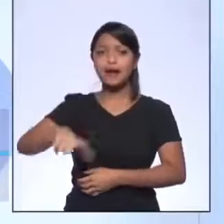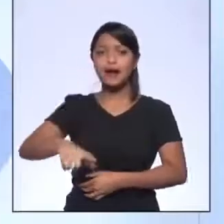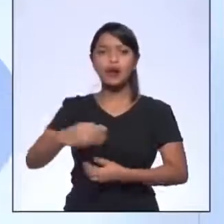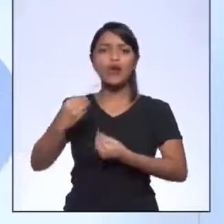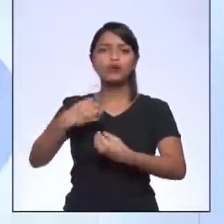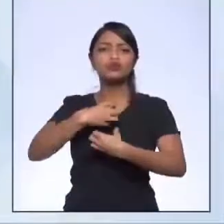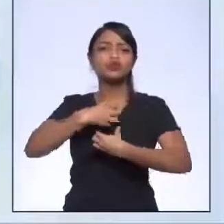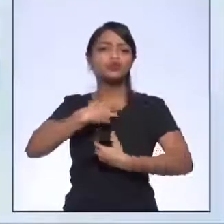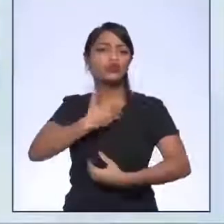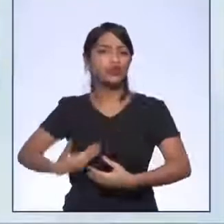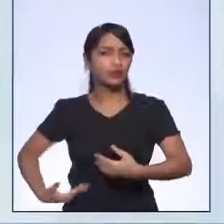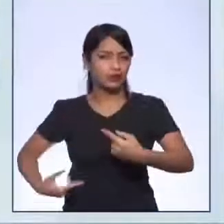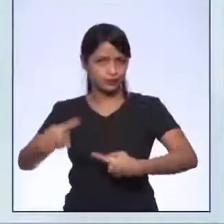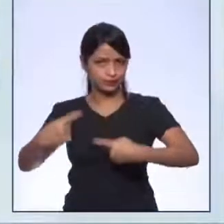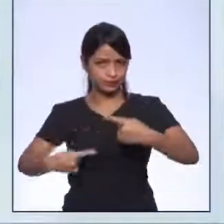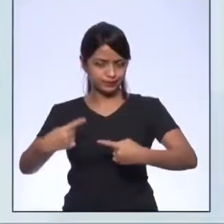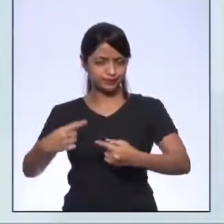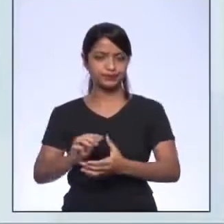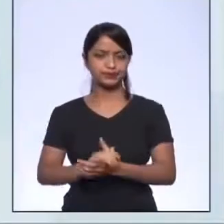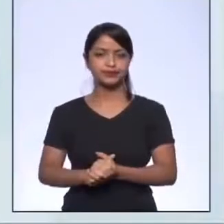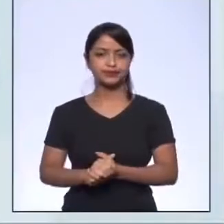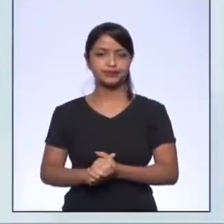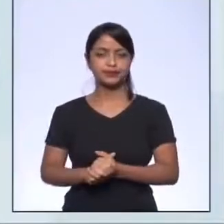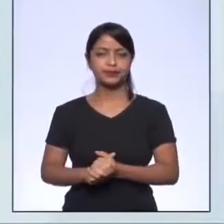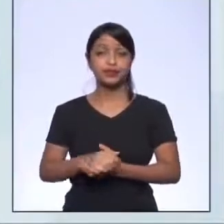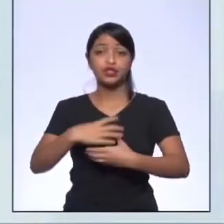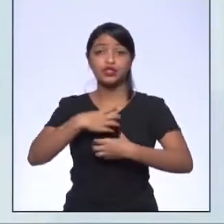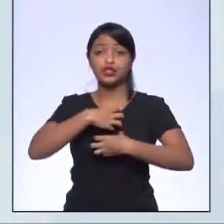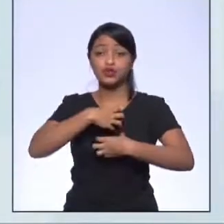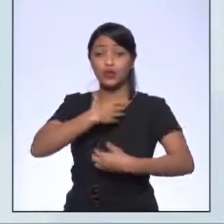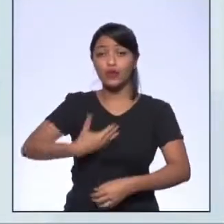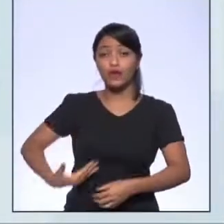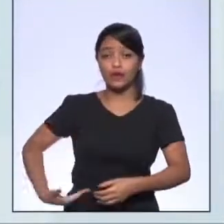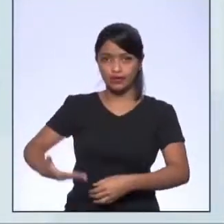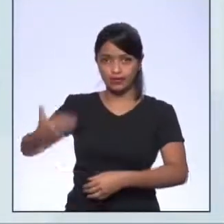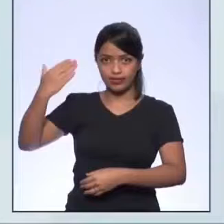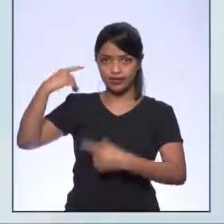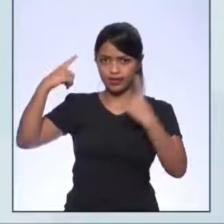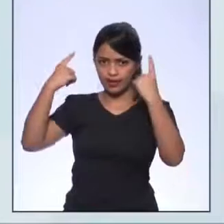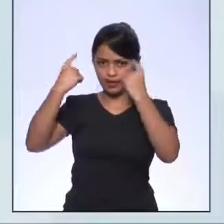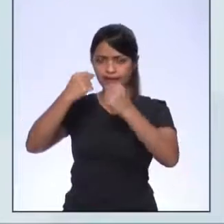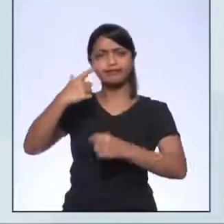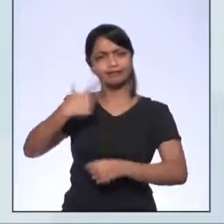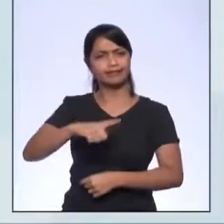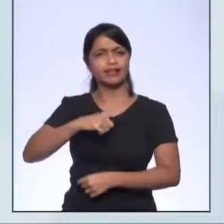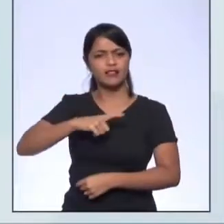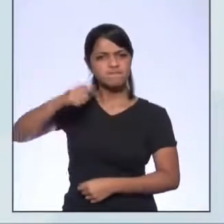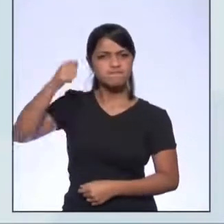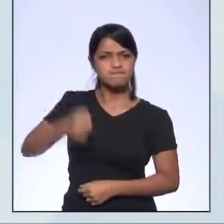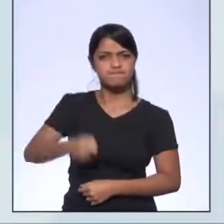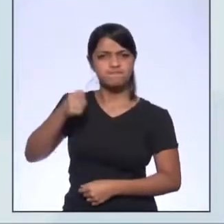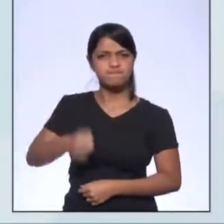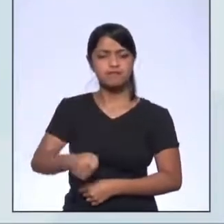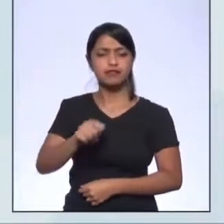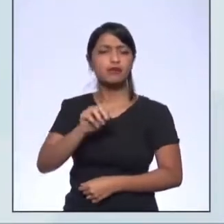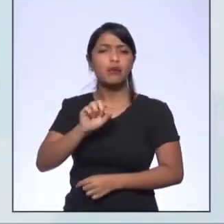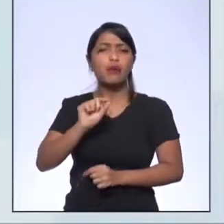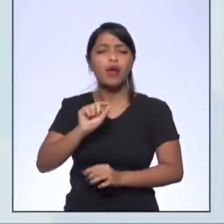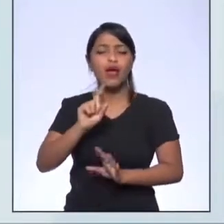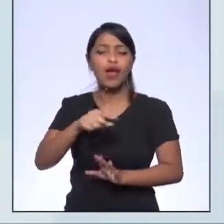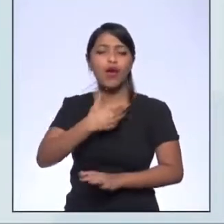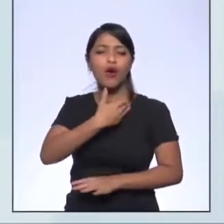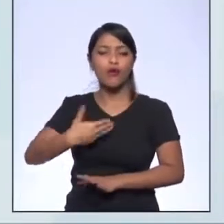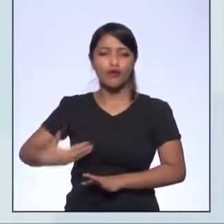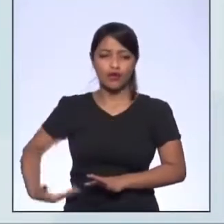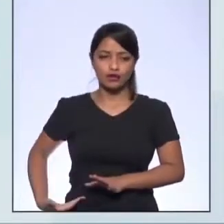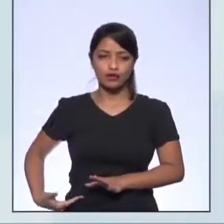elas. Formas de governo na Grécia Antiga. A tirania é uma forma de governo em que o poder de decisão